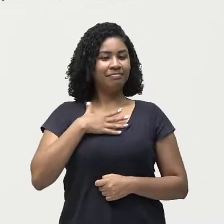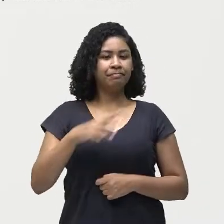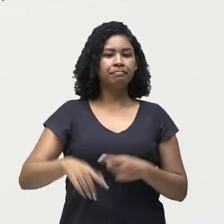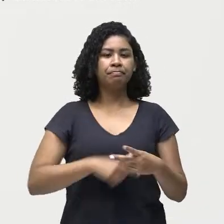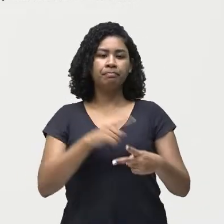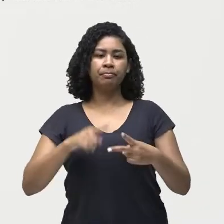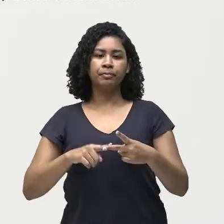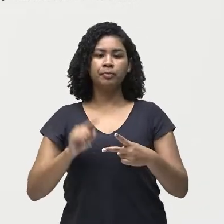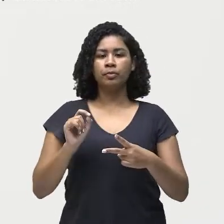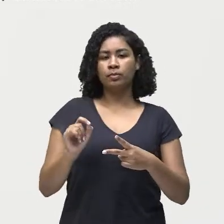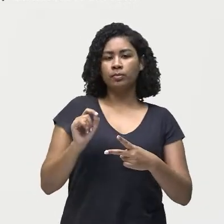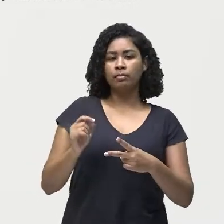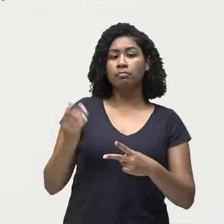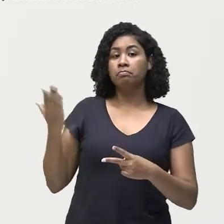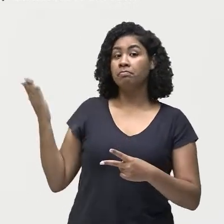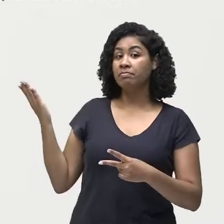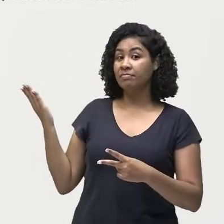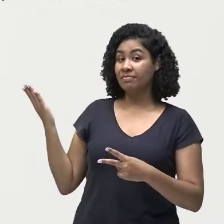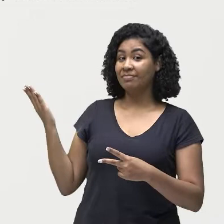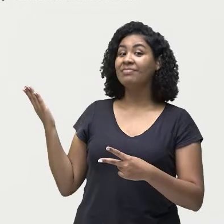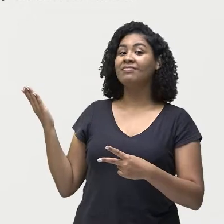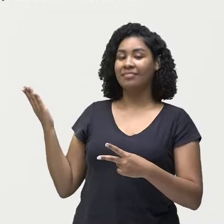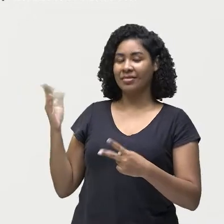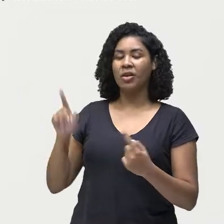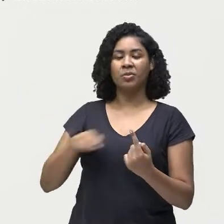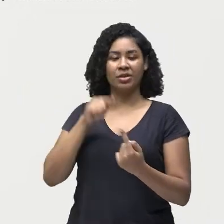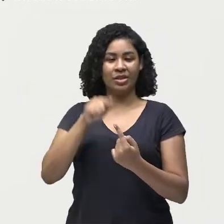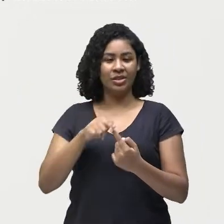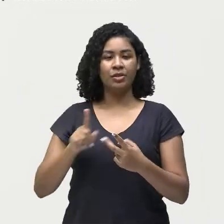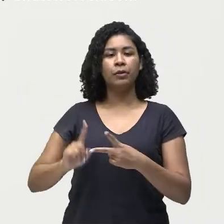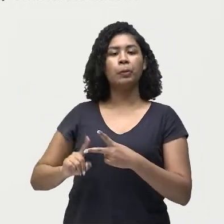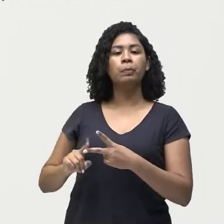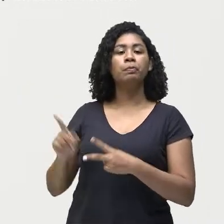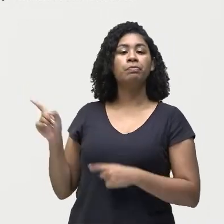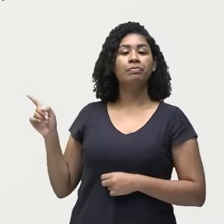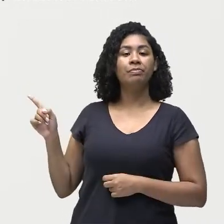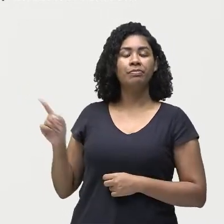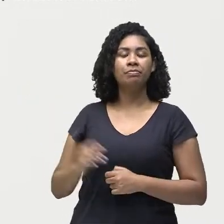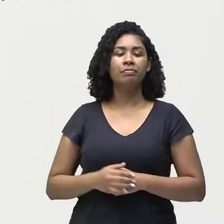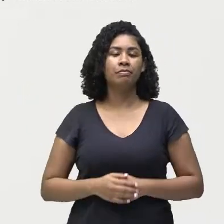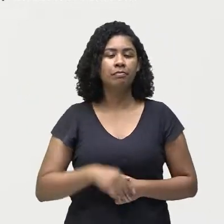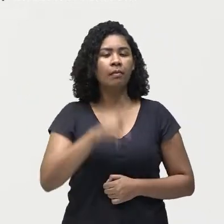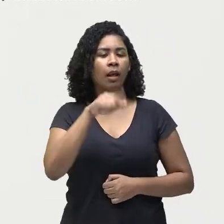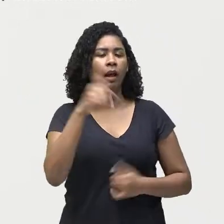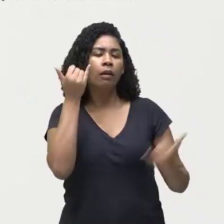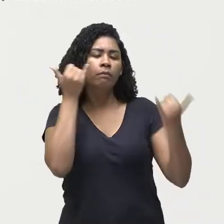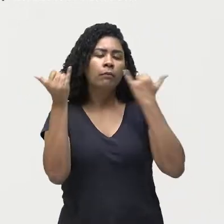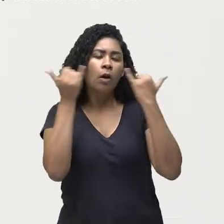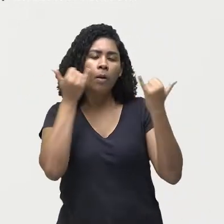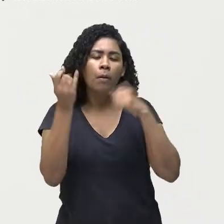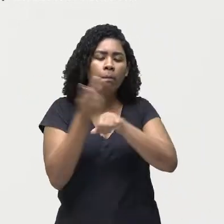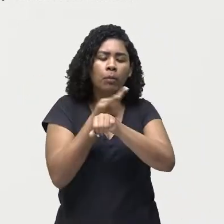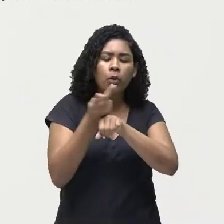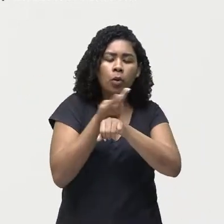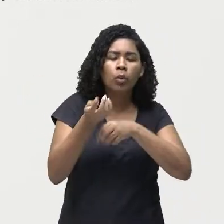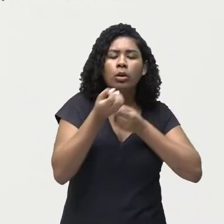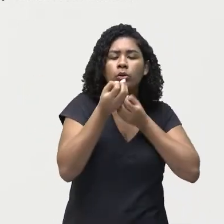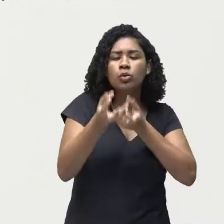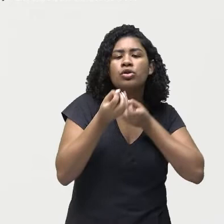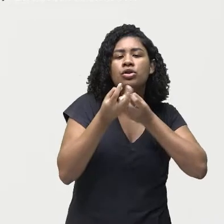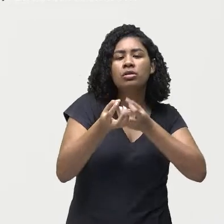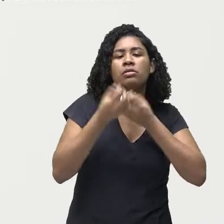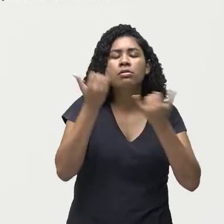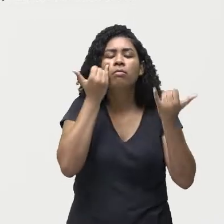temos aqui outro objetivo, que é ler para se informar, para saber o que